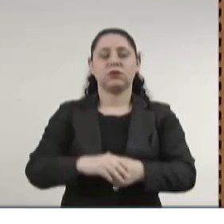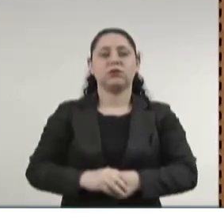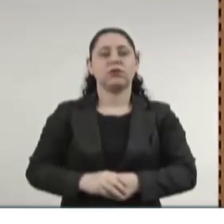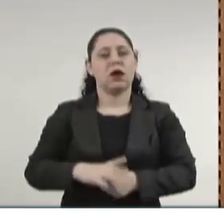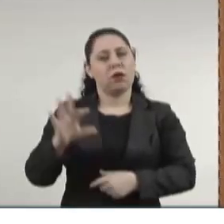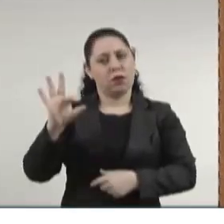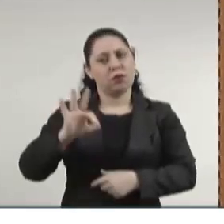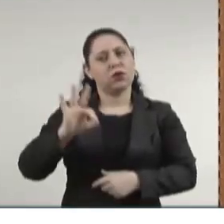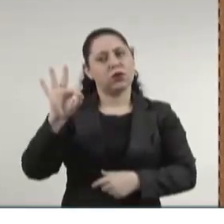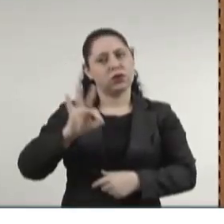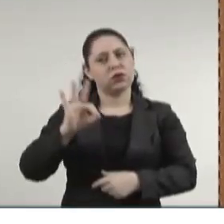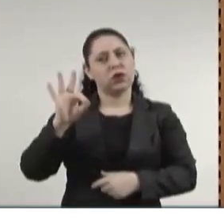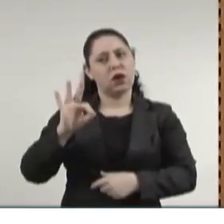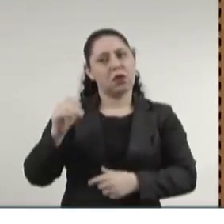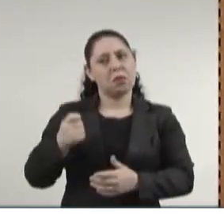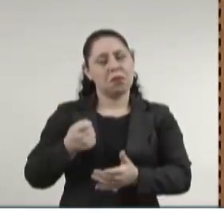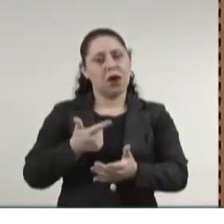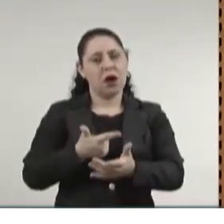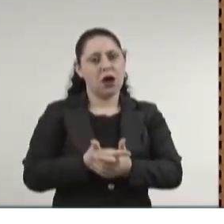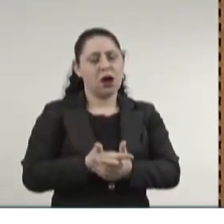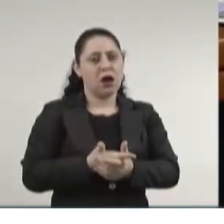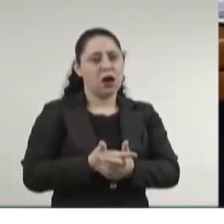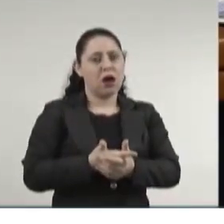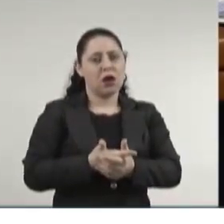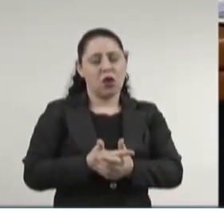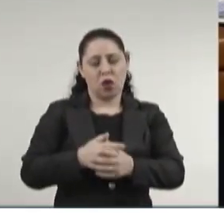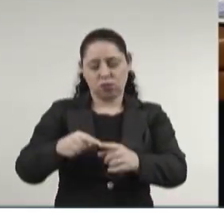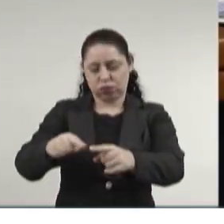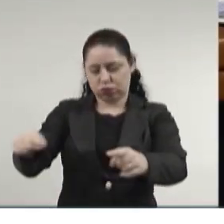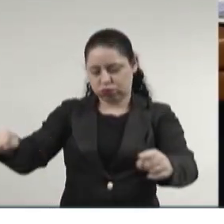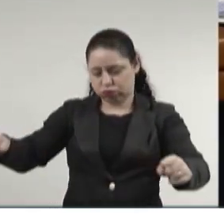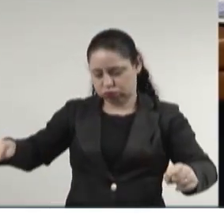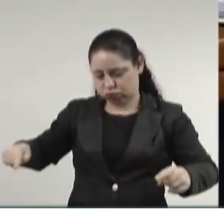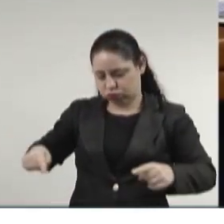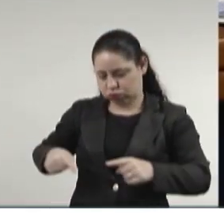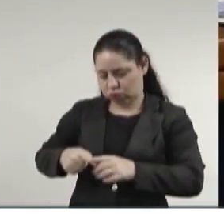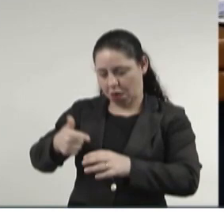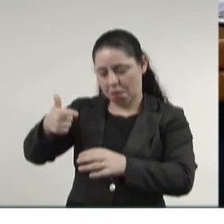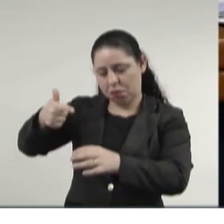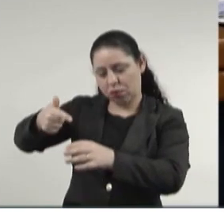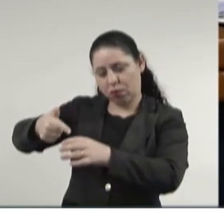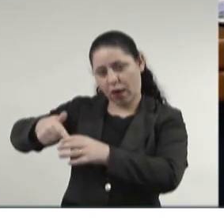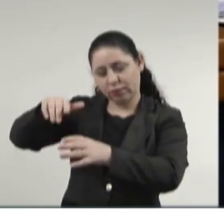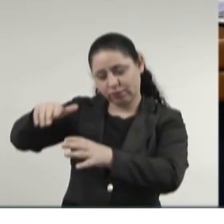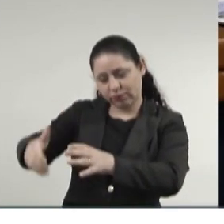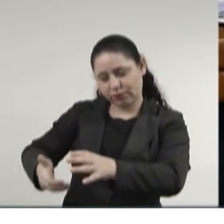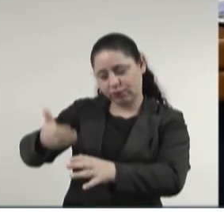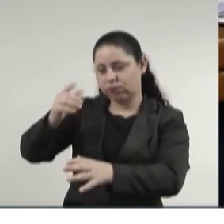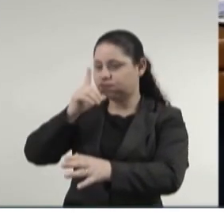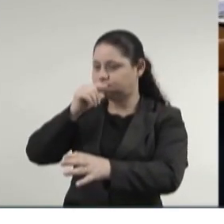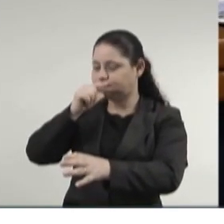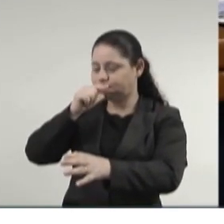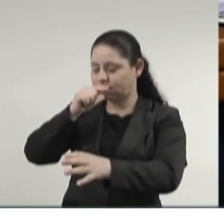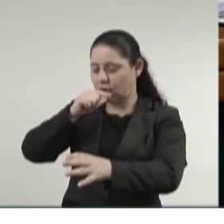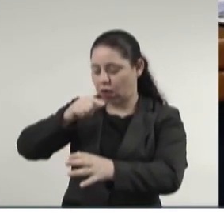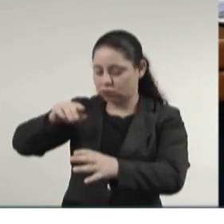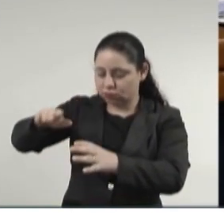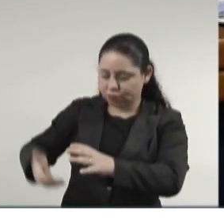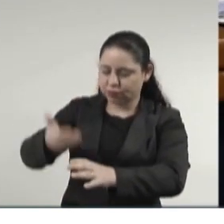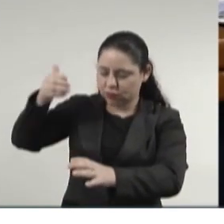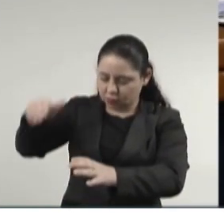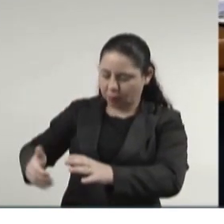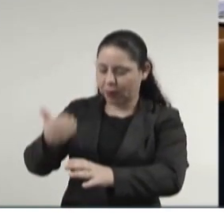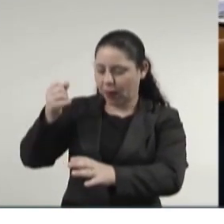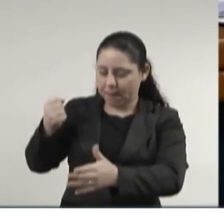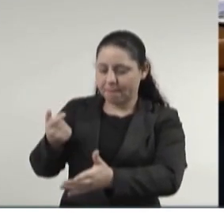Uma porcentagem das outorgas dos poços. Quando fura um poço, você paga uma outorga para furar aquele poço.